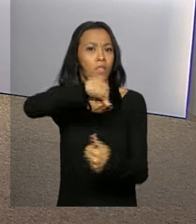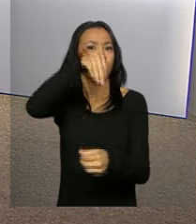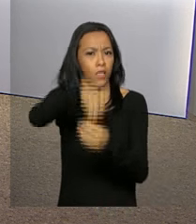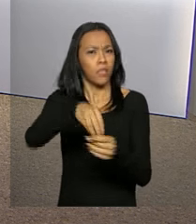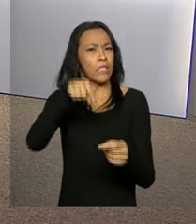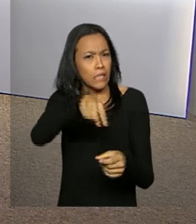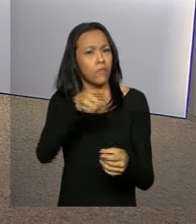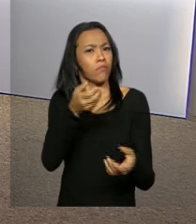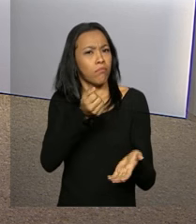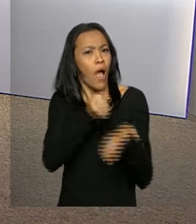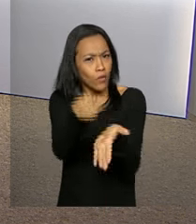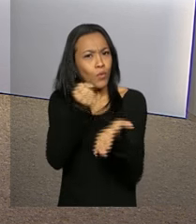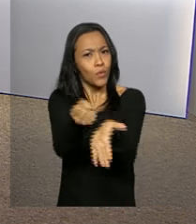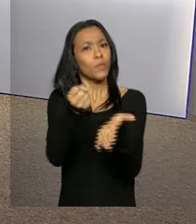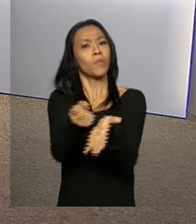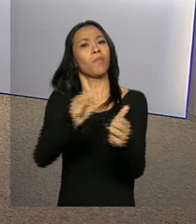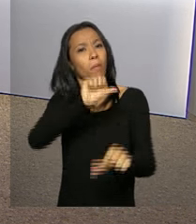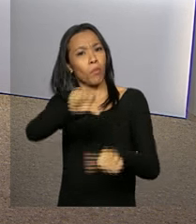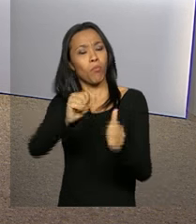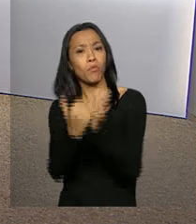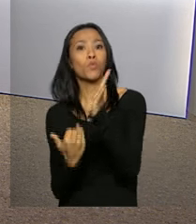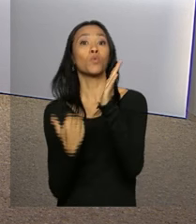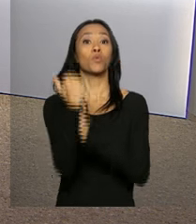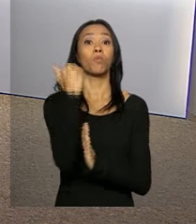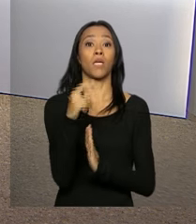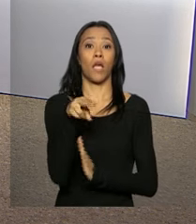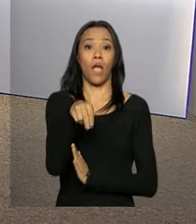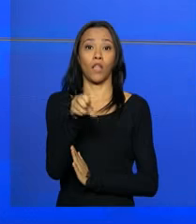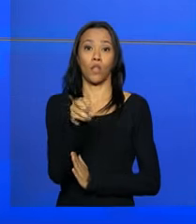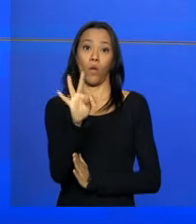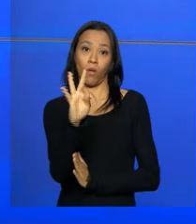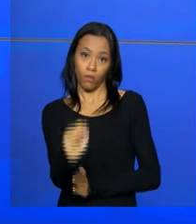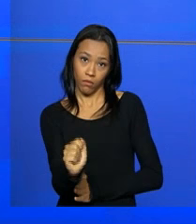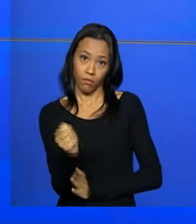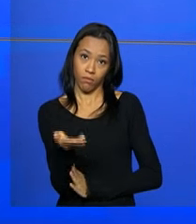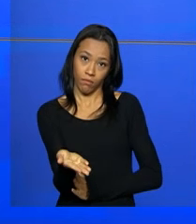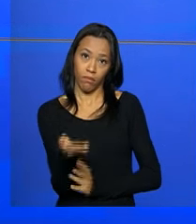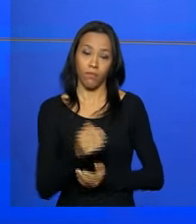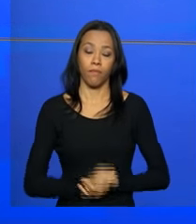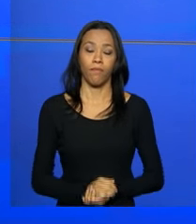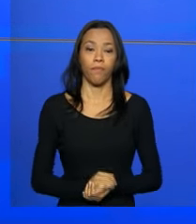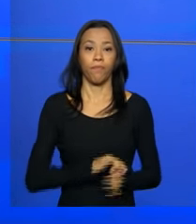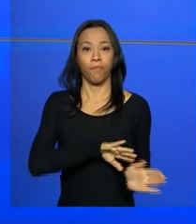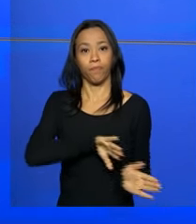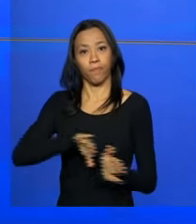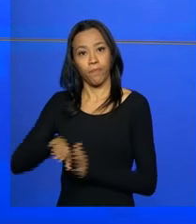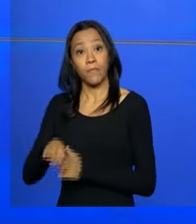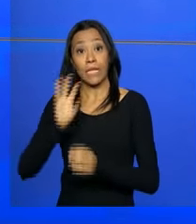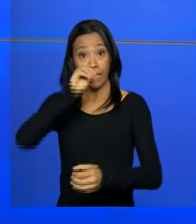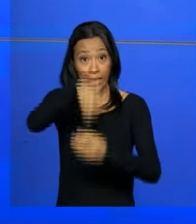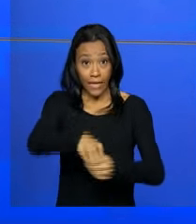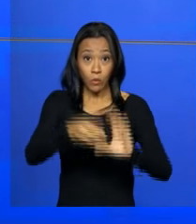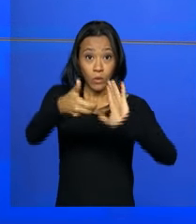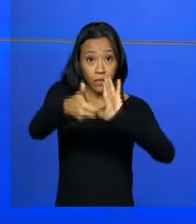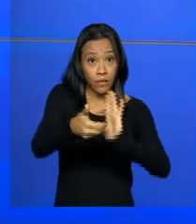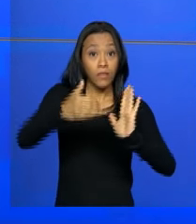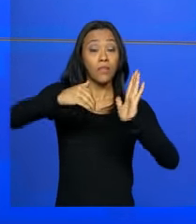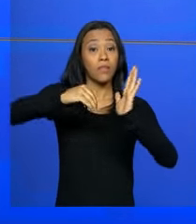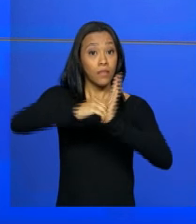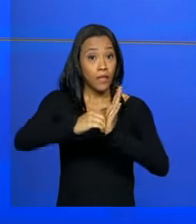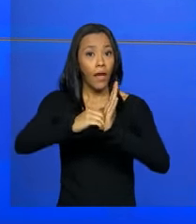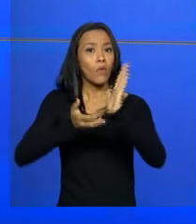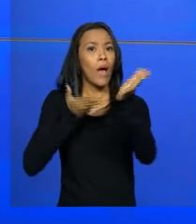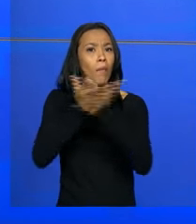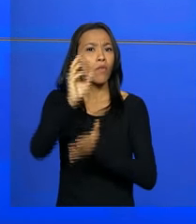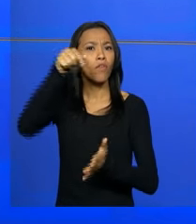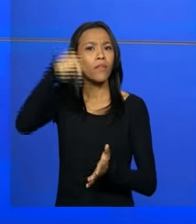contribuir paraa mudança na nota da agência de classificação o plenário do Senado aprovou nesta terça-feira